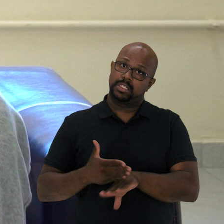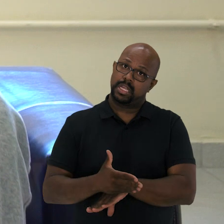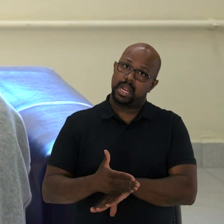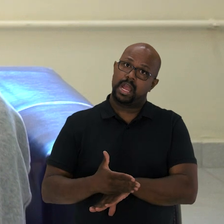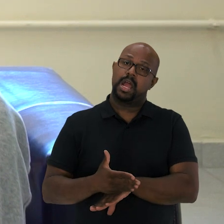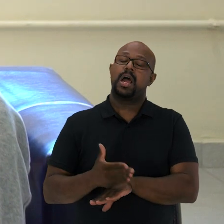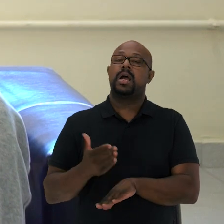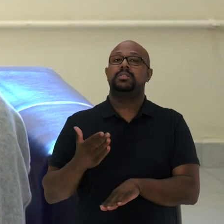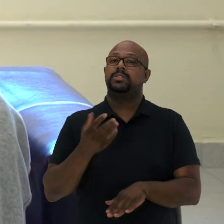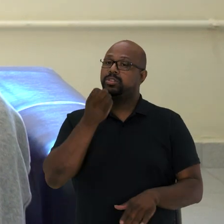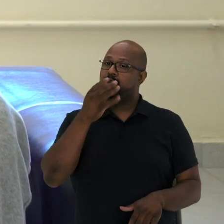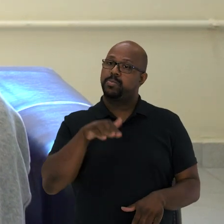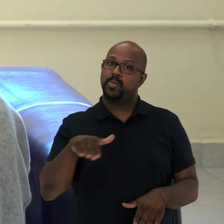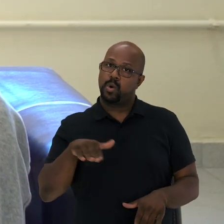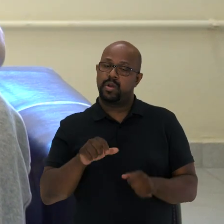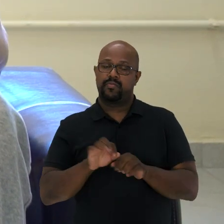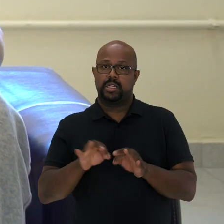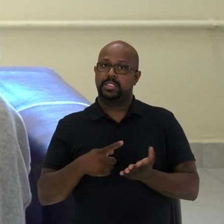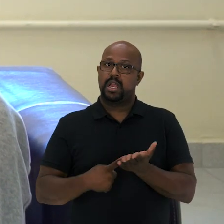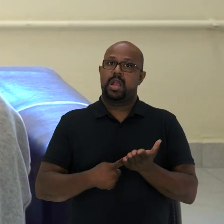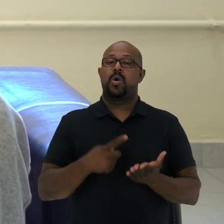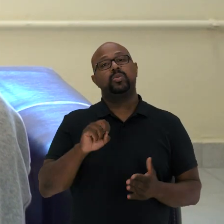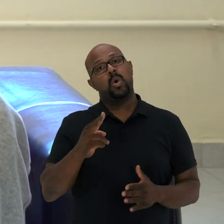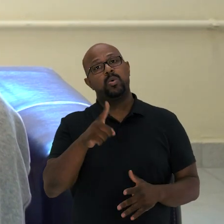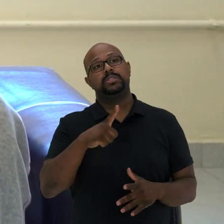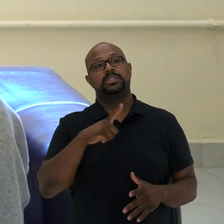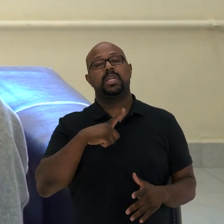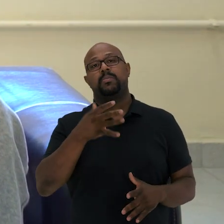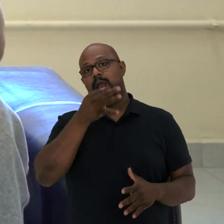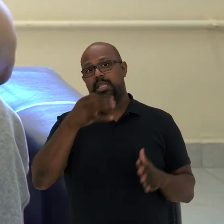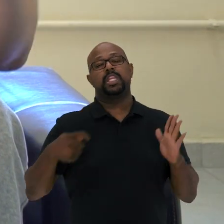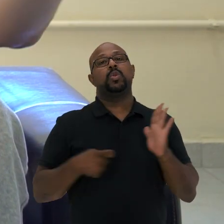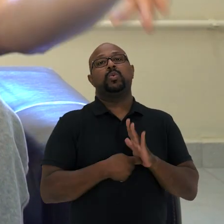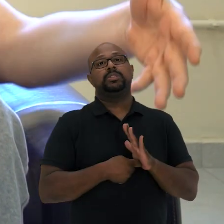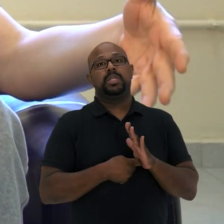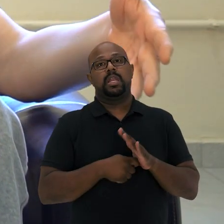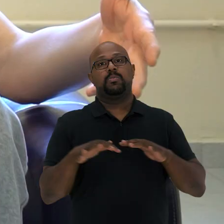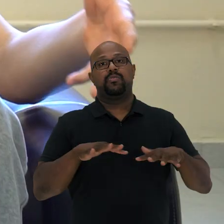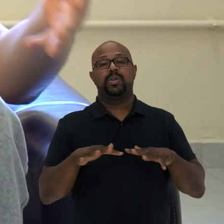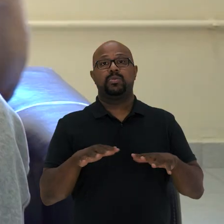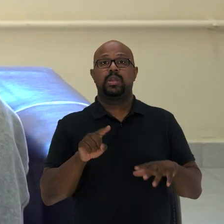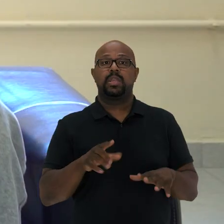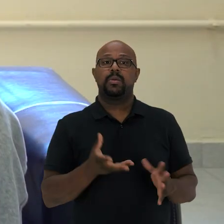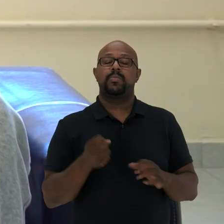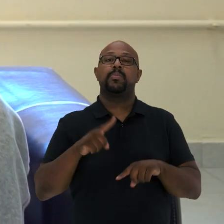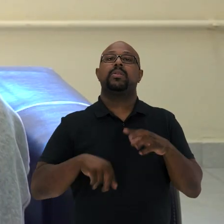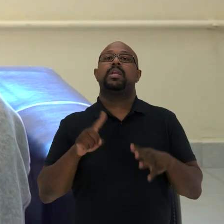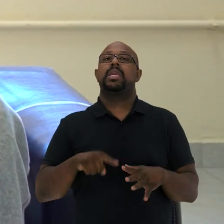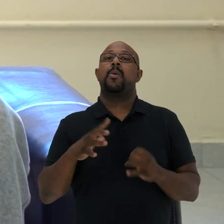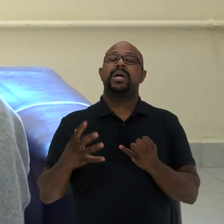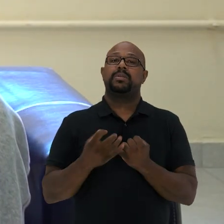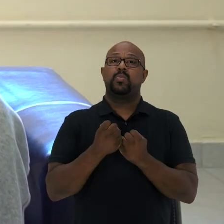gente entrar democraticamente e vamos fazer um acordo de cavalheiros, ou tem uma denúncia de que tu movimentou um material